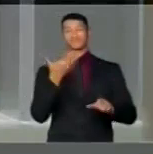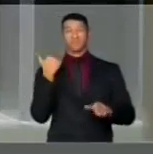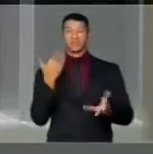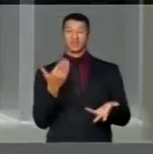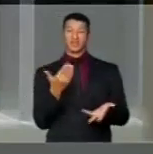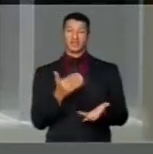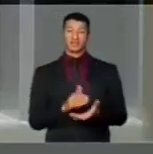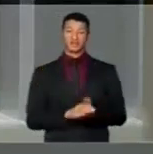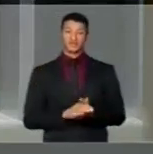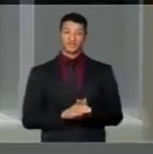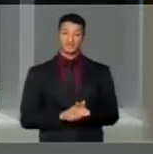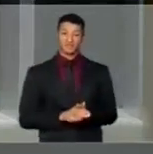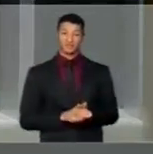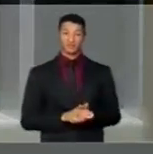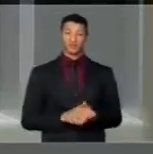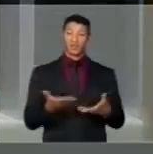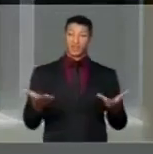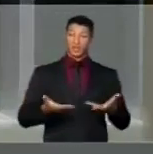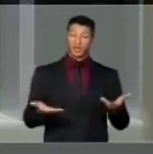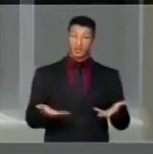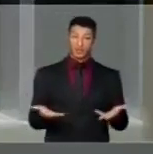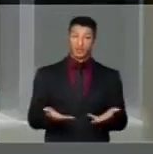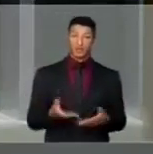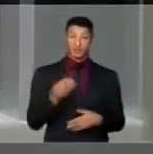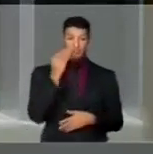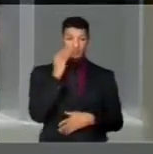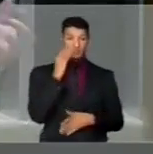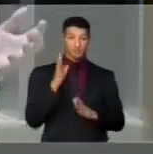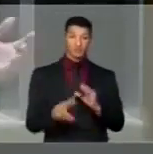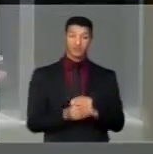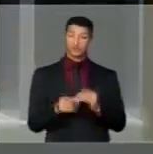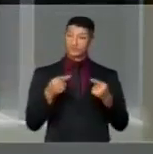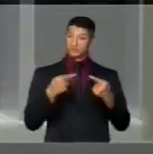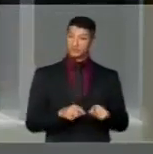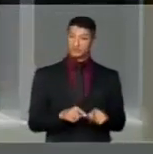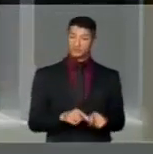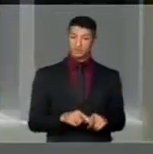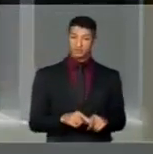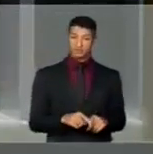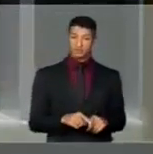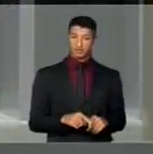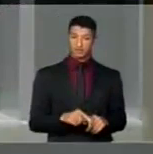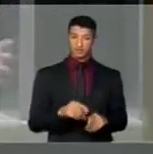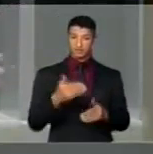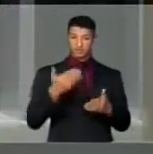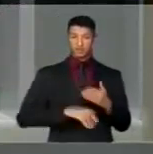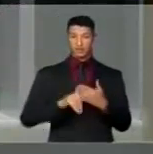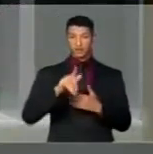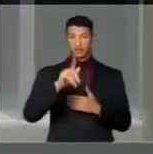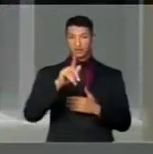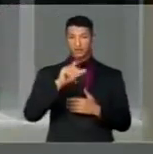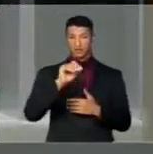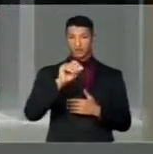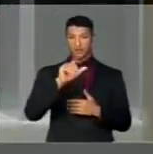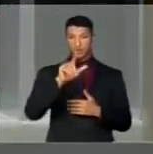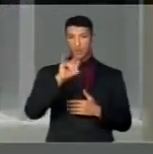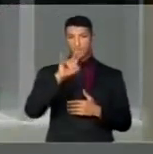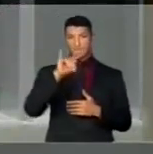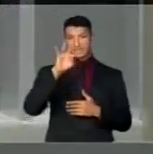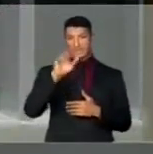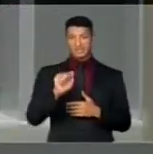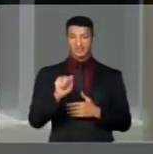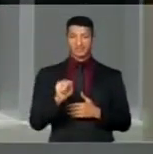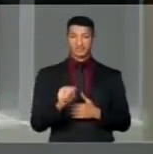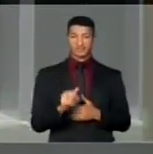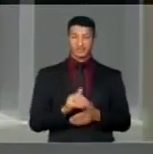passada, agora tenta colocar na oposição a pecha de golpista. Nunca teve isso na